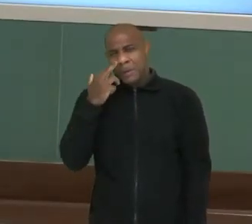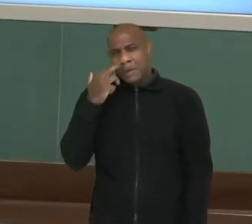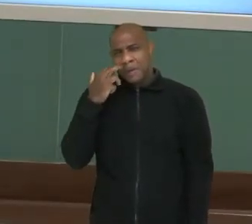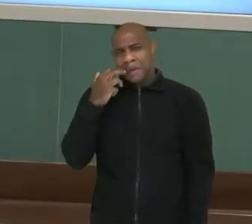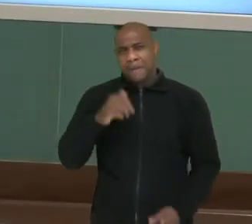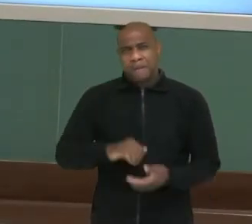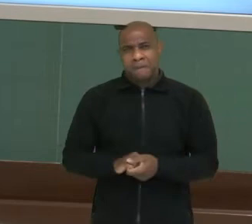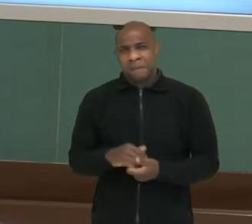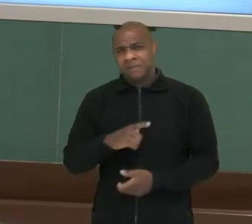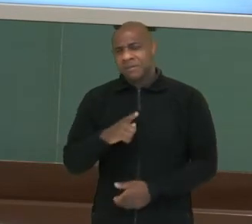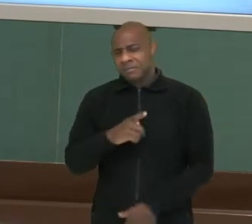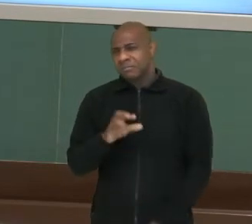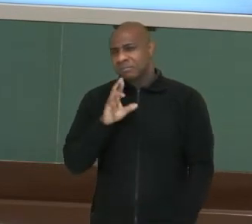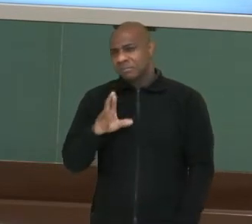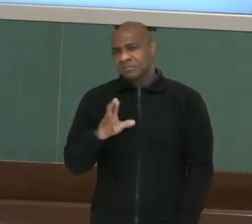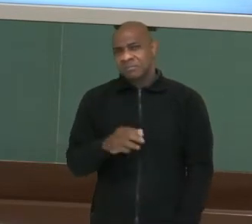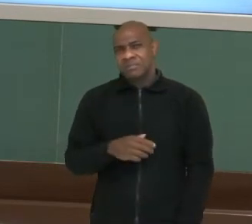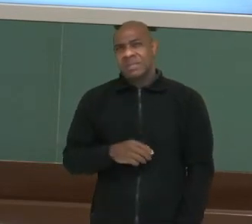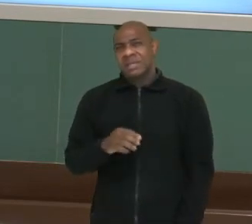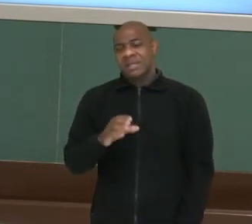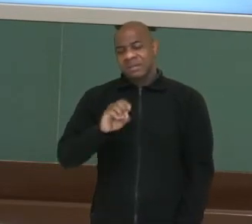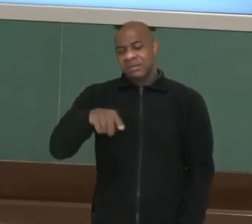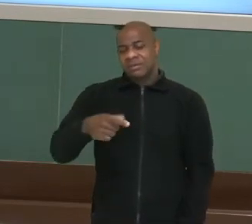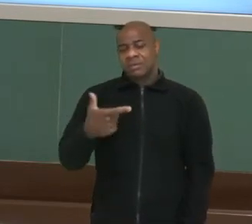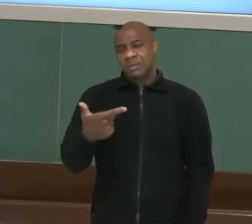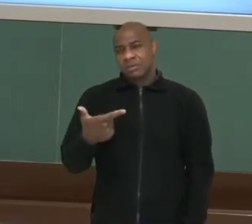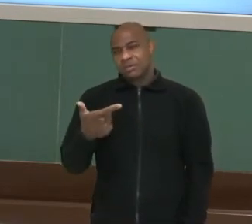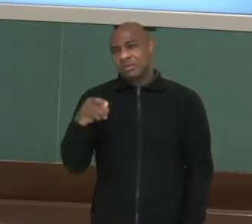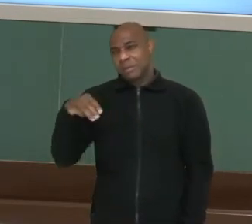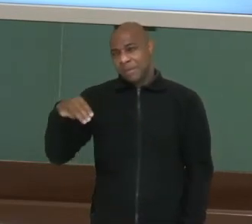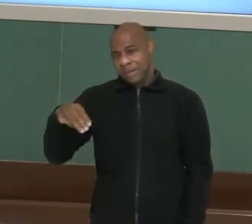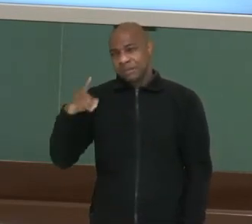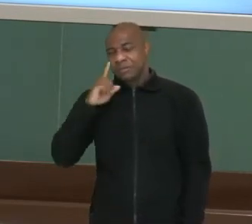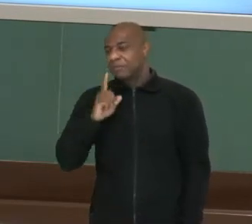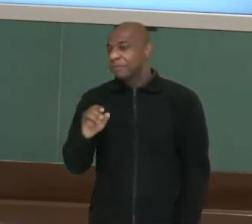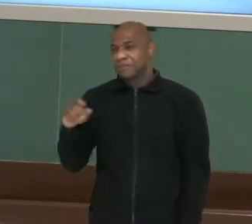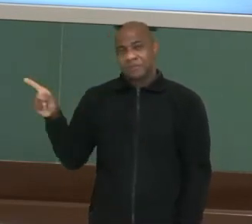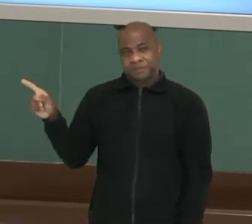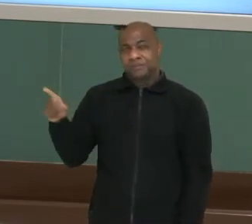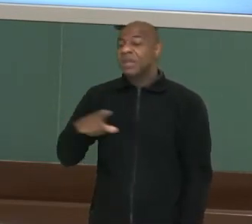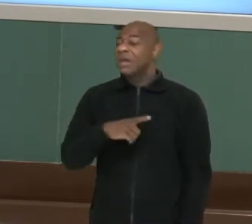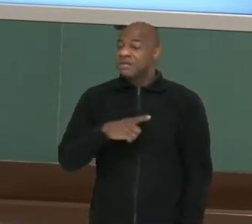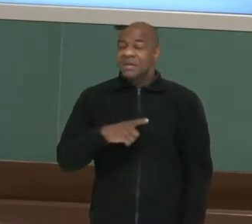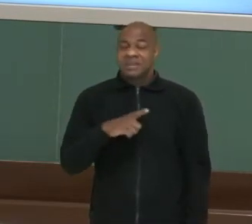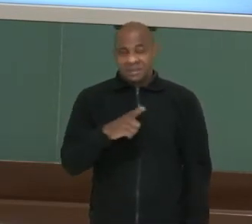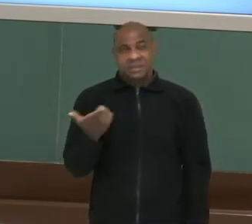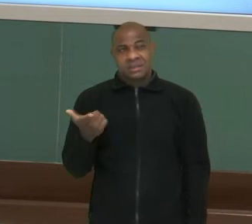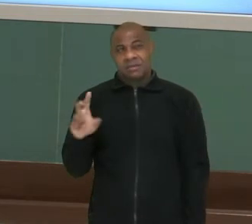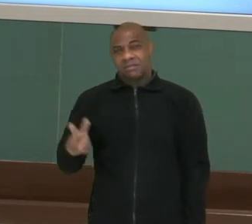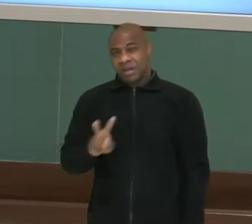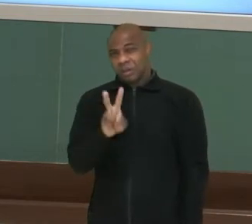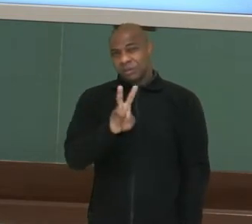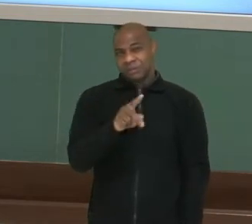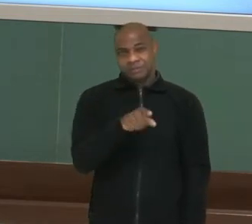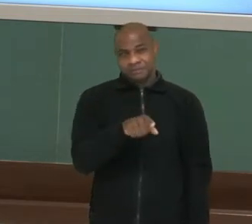100, você vai chegar em 0,2 metros. Então, agora você tem o valor do lambda, que é 0,2 metros. Pessoal, se